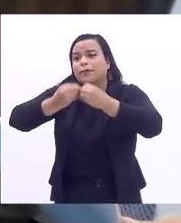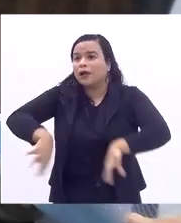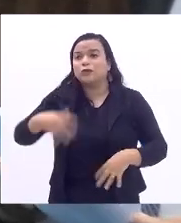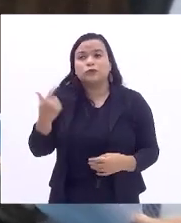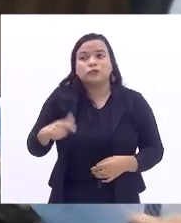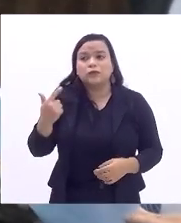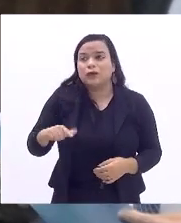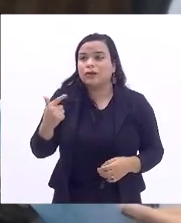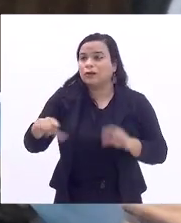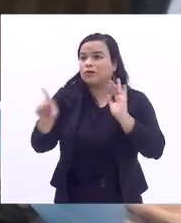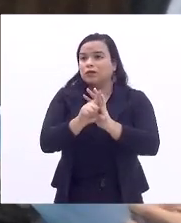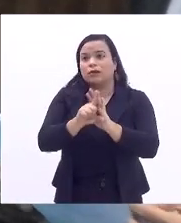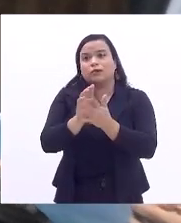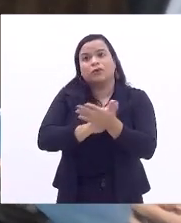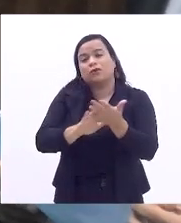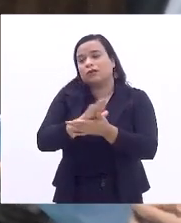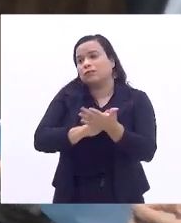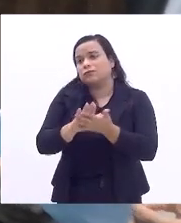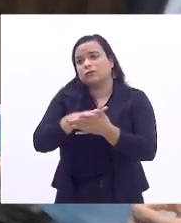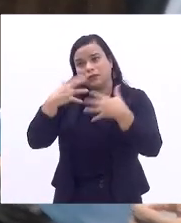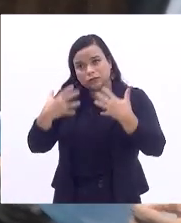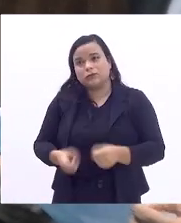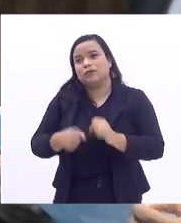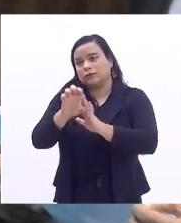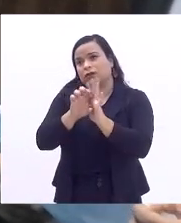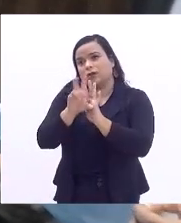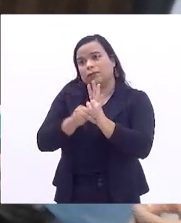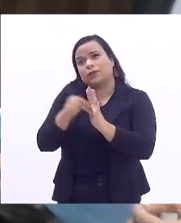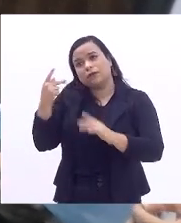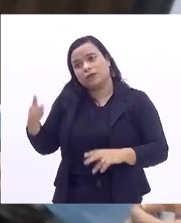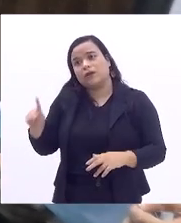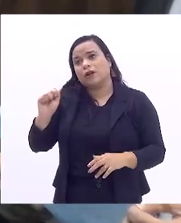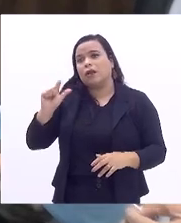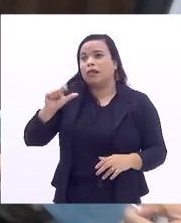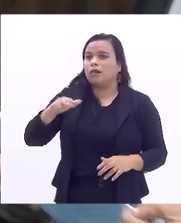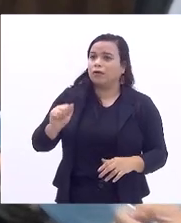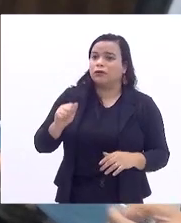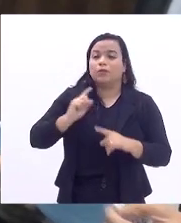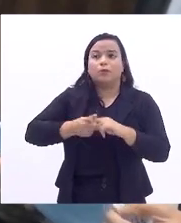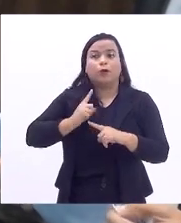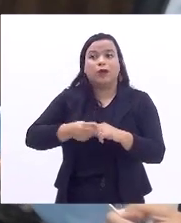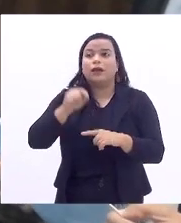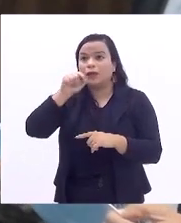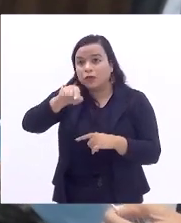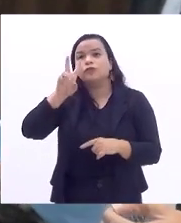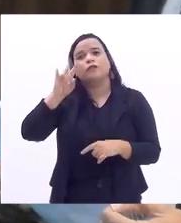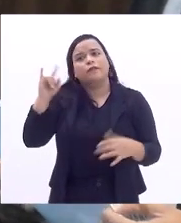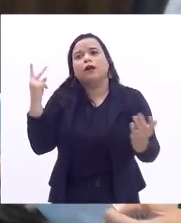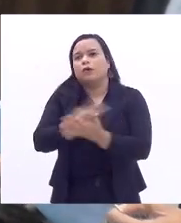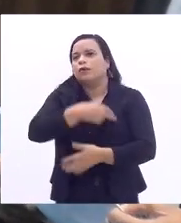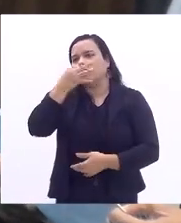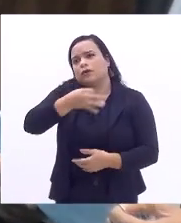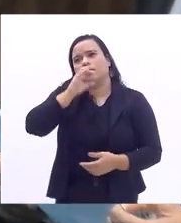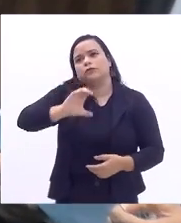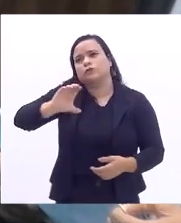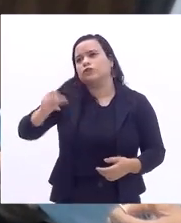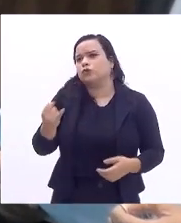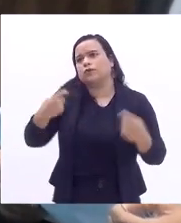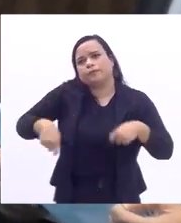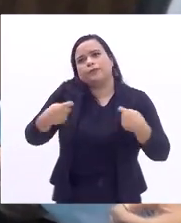prejuízo legal para colher as emendas da deputada Alana presidente que de qualquer maneira isso vai passar por um parecer na